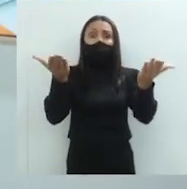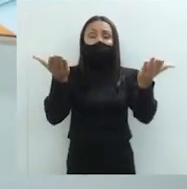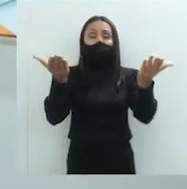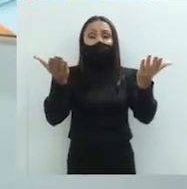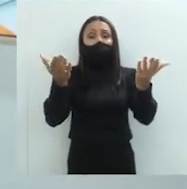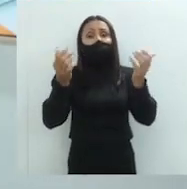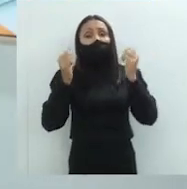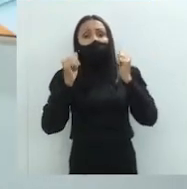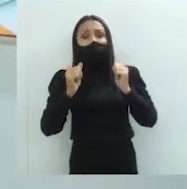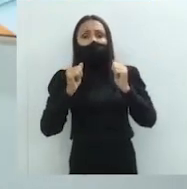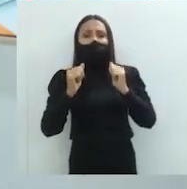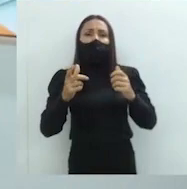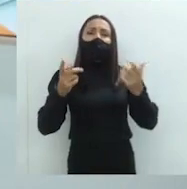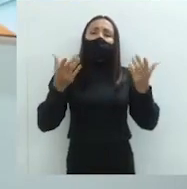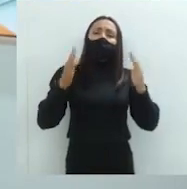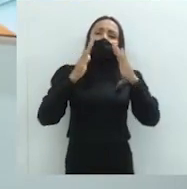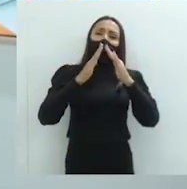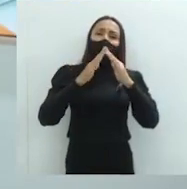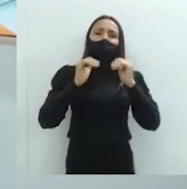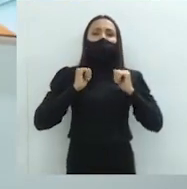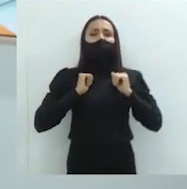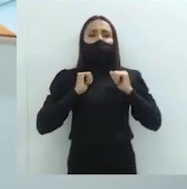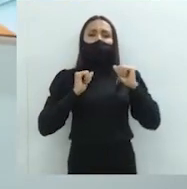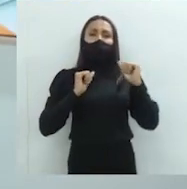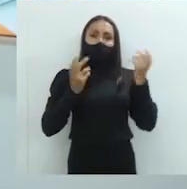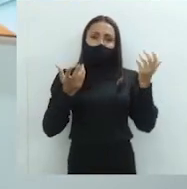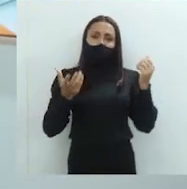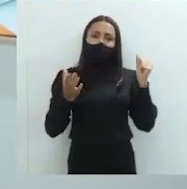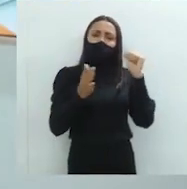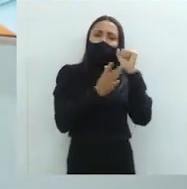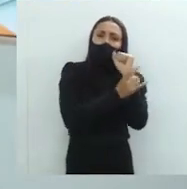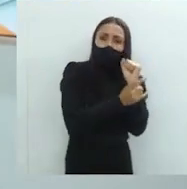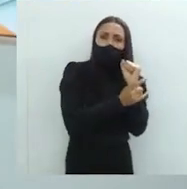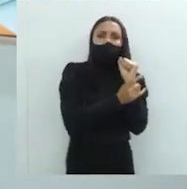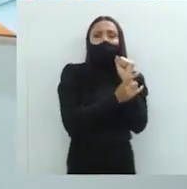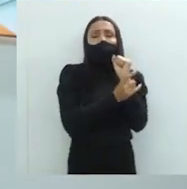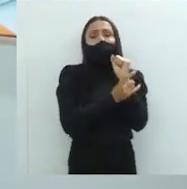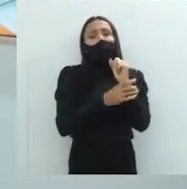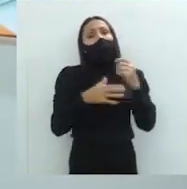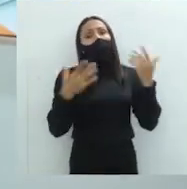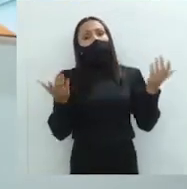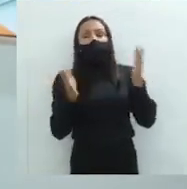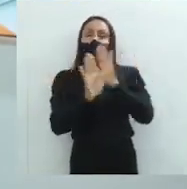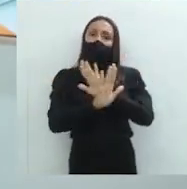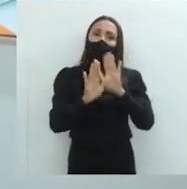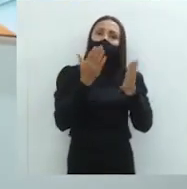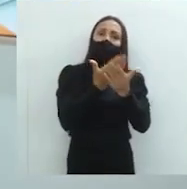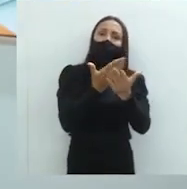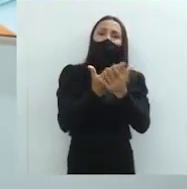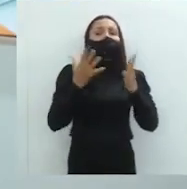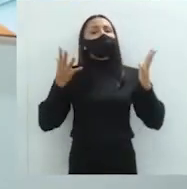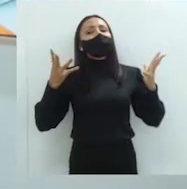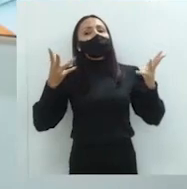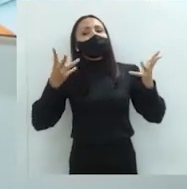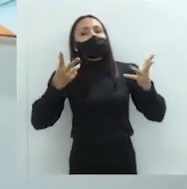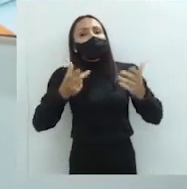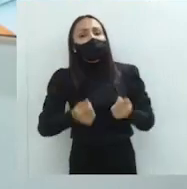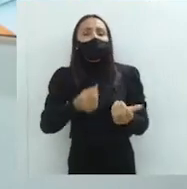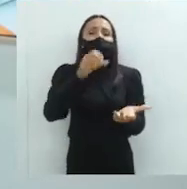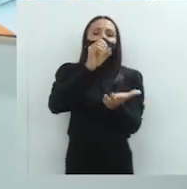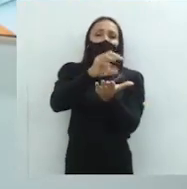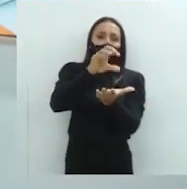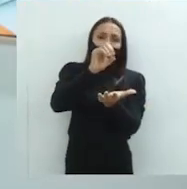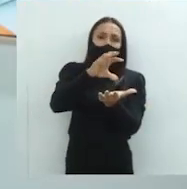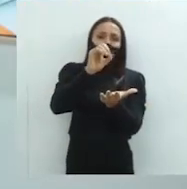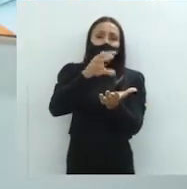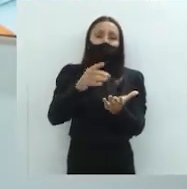possam ficar em casa seguros. Então, aqui eu me despeço dessa aula maravilhosa, do Educa PE,